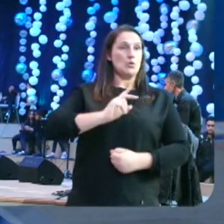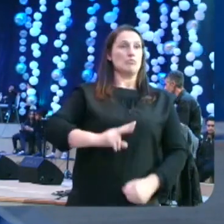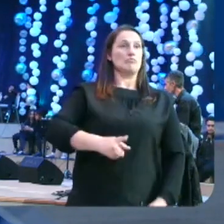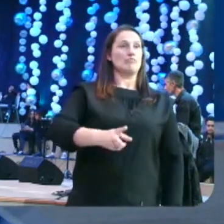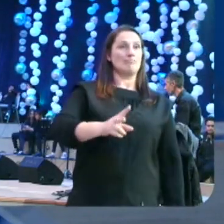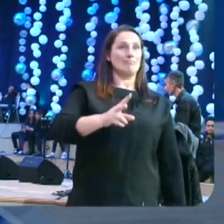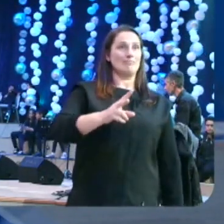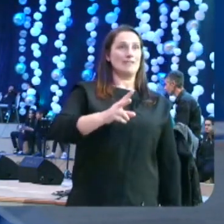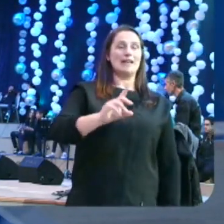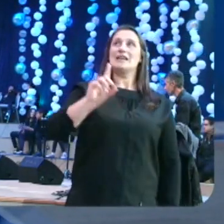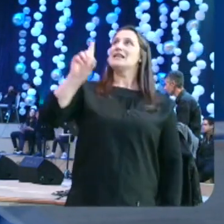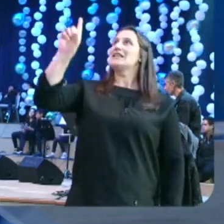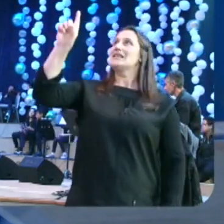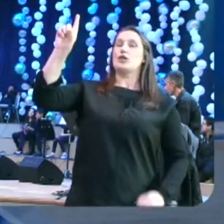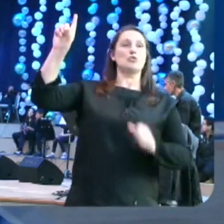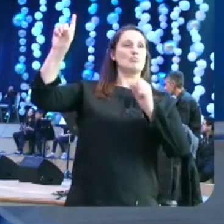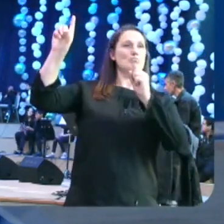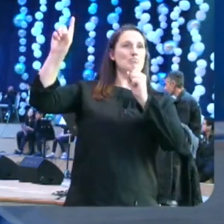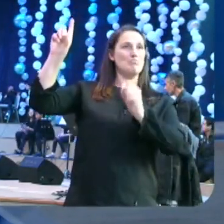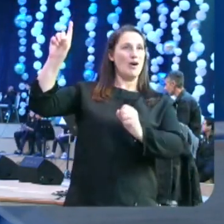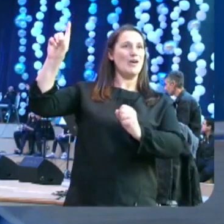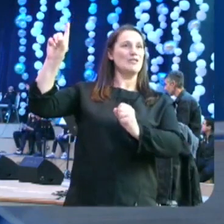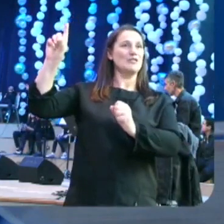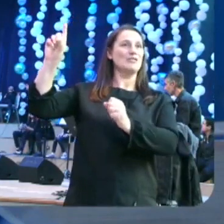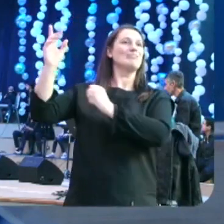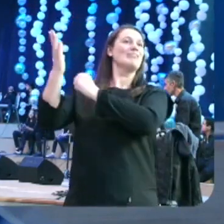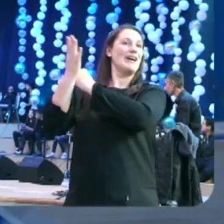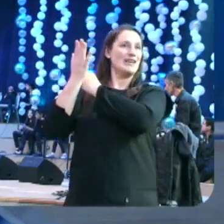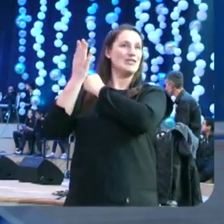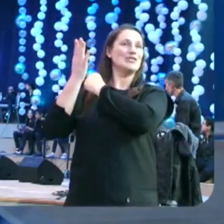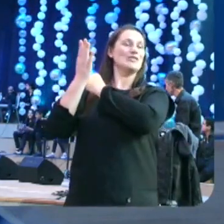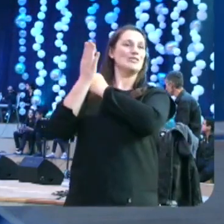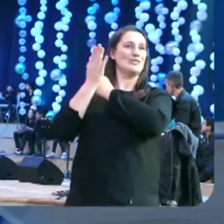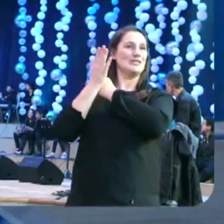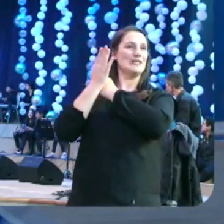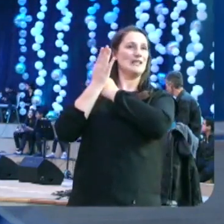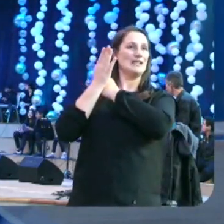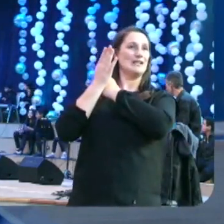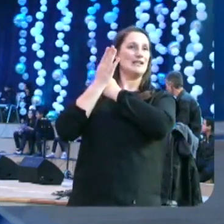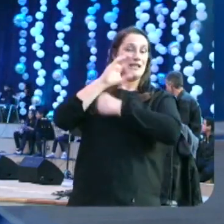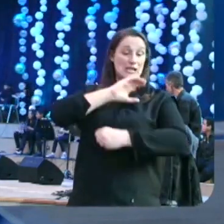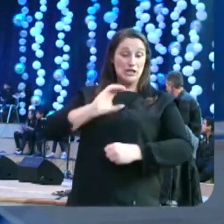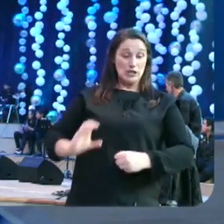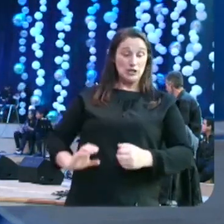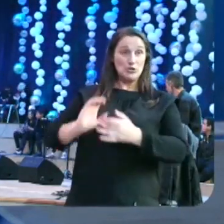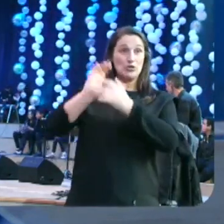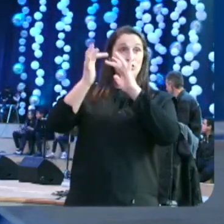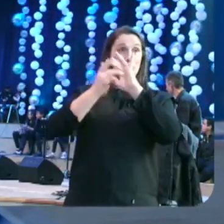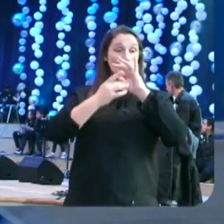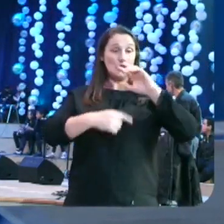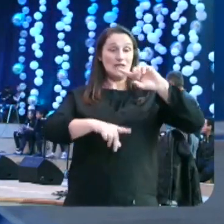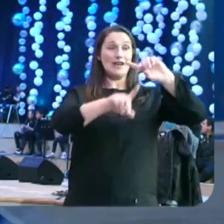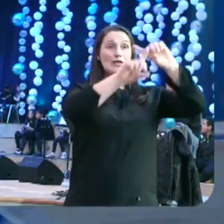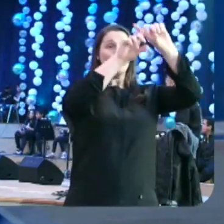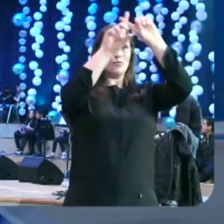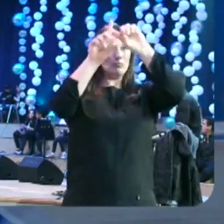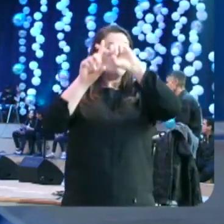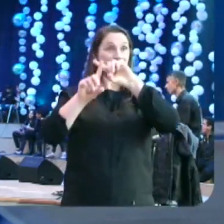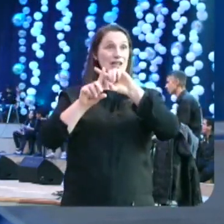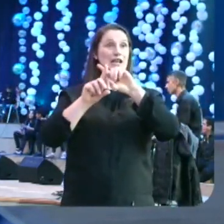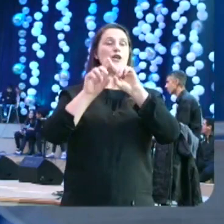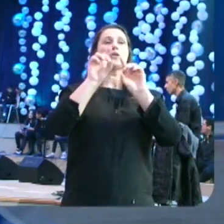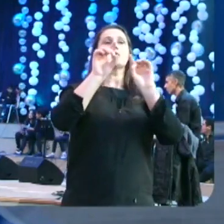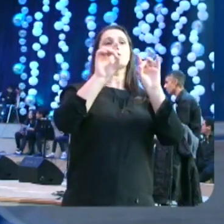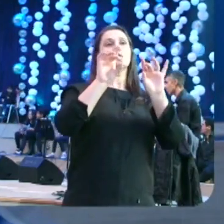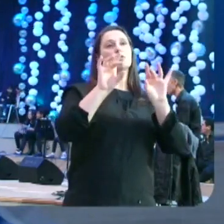E esse é o Deus Todo-Poderoso, que em Cristo Jesus tomou o nosso lugar na cruz do Calvário, só para